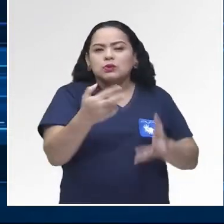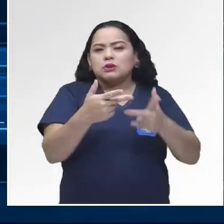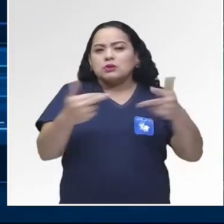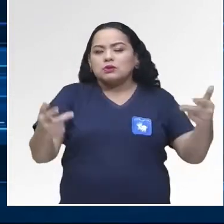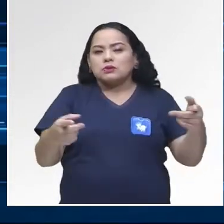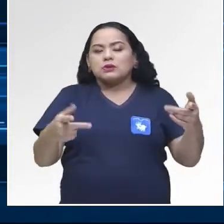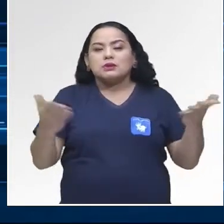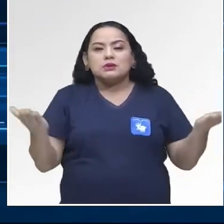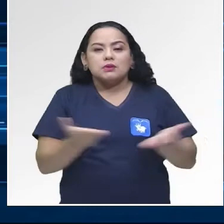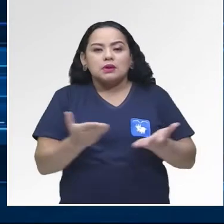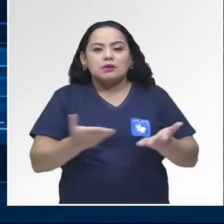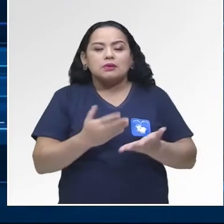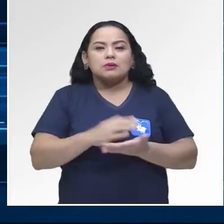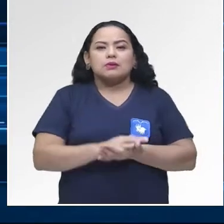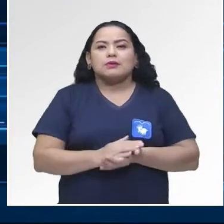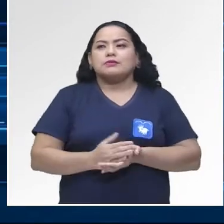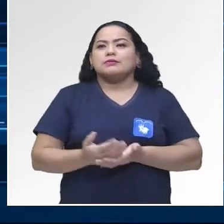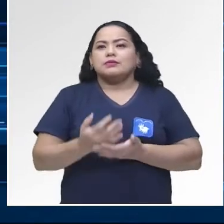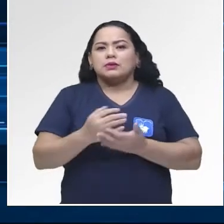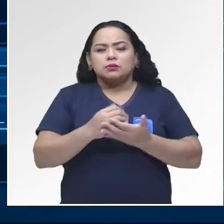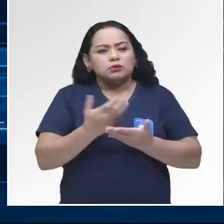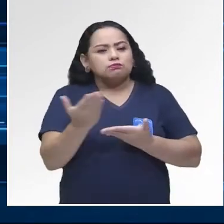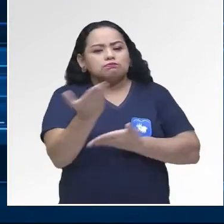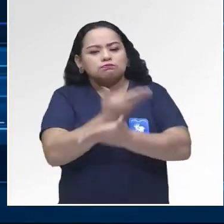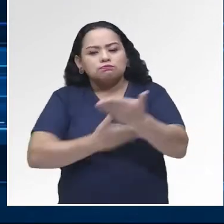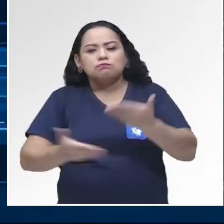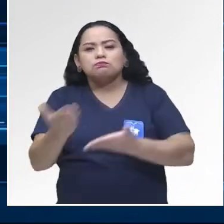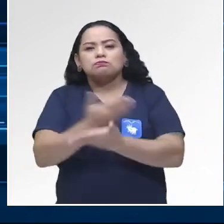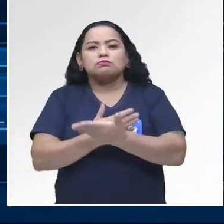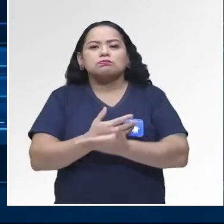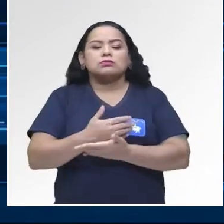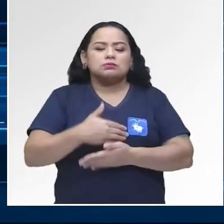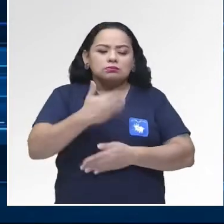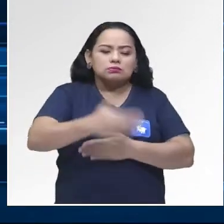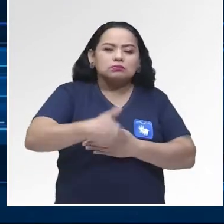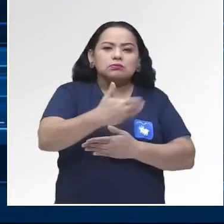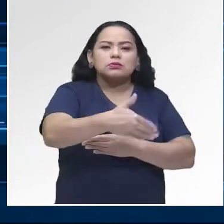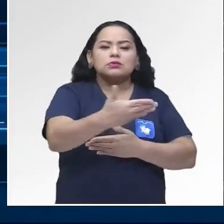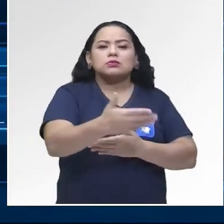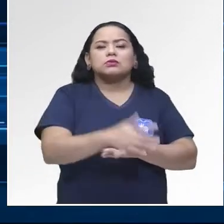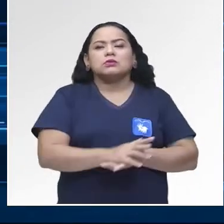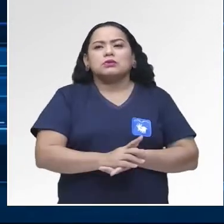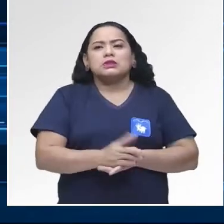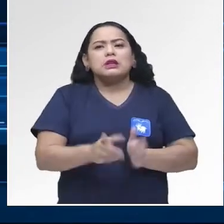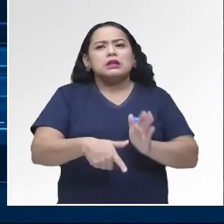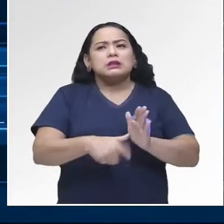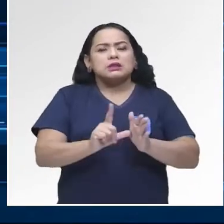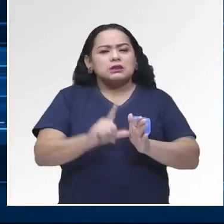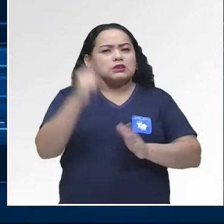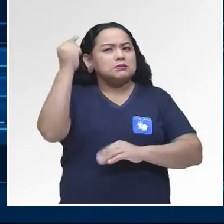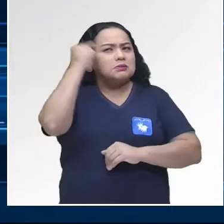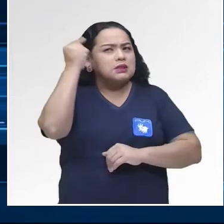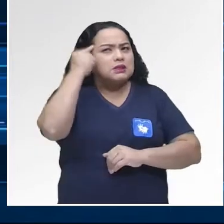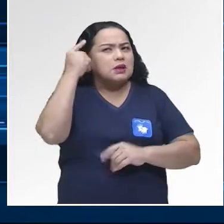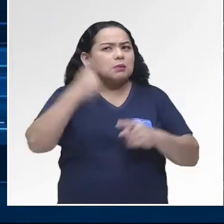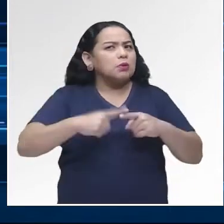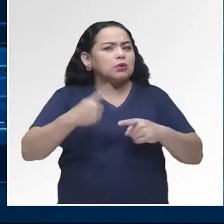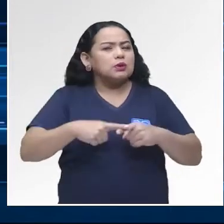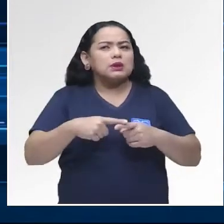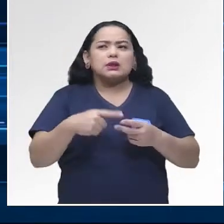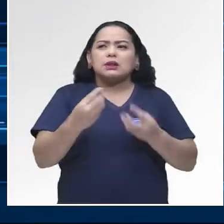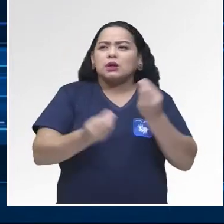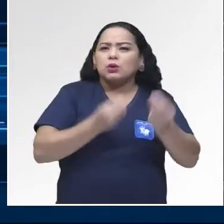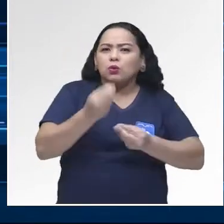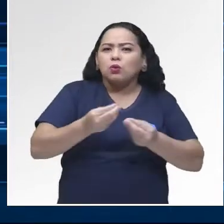vamos então passando isso sem fazer nenhum tipo de reflexão ou alguma exigência,